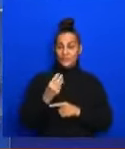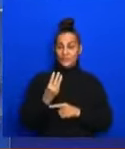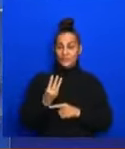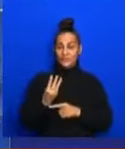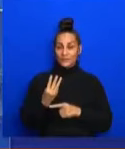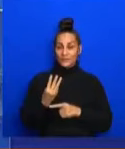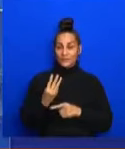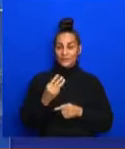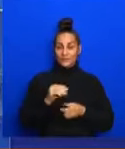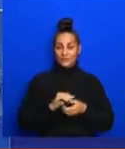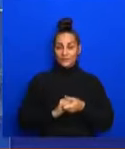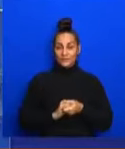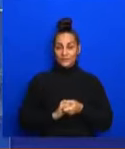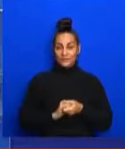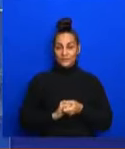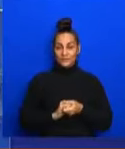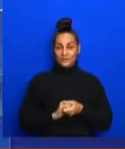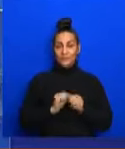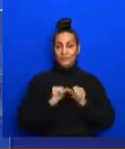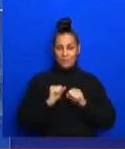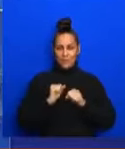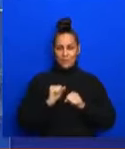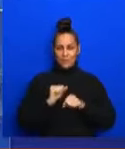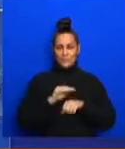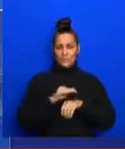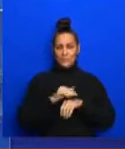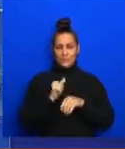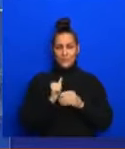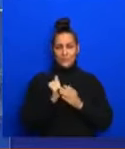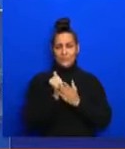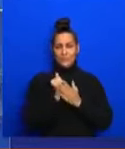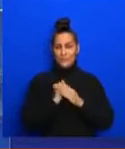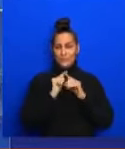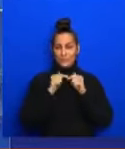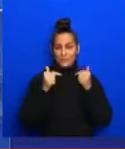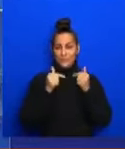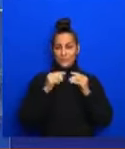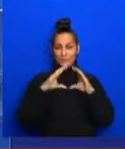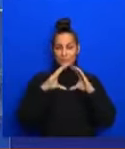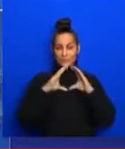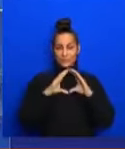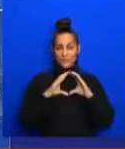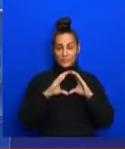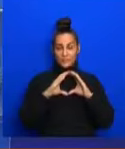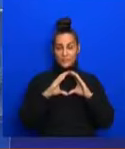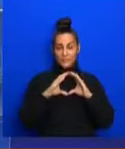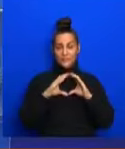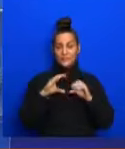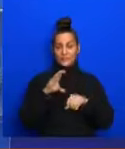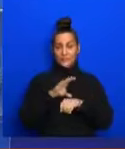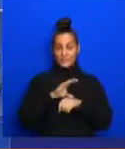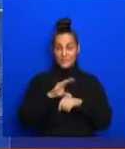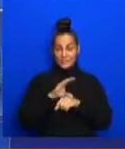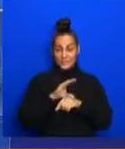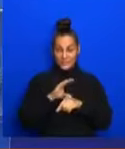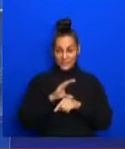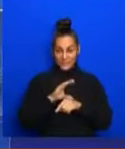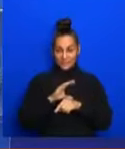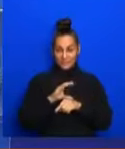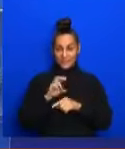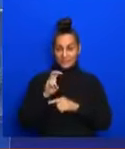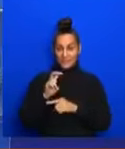Verde 93. Pode chamar que a sorte vem. Bola cinza 58. Cinza